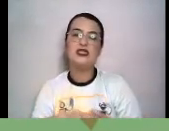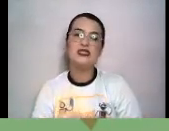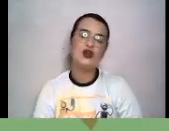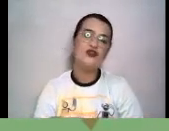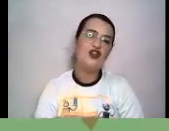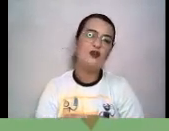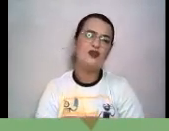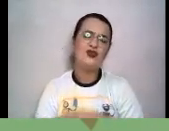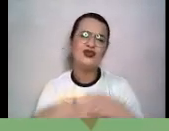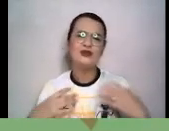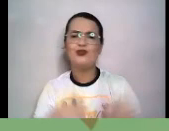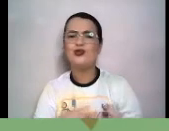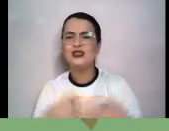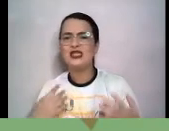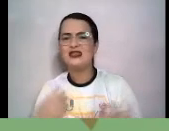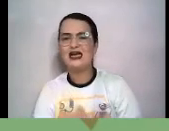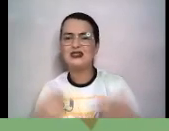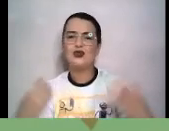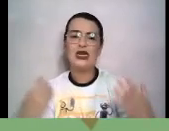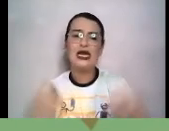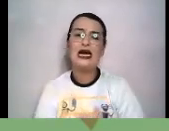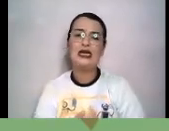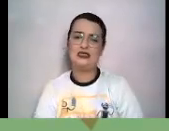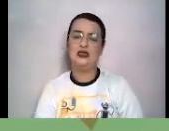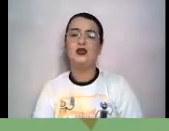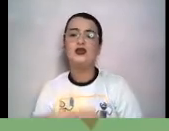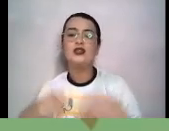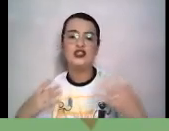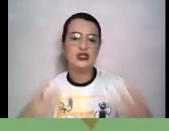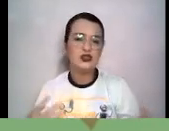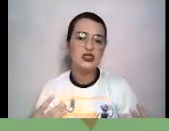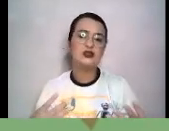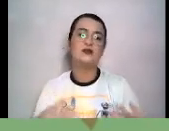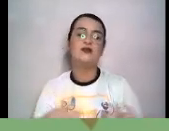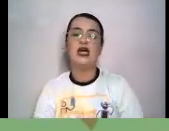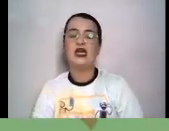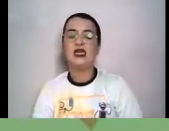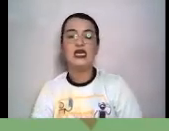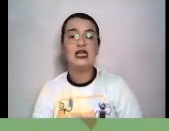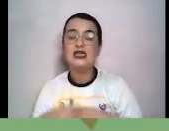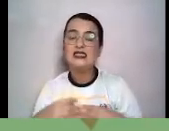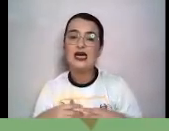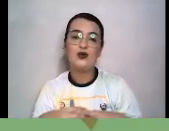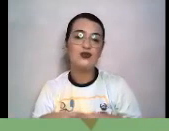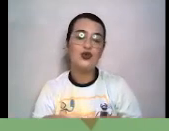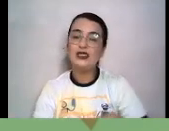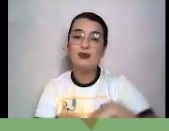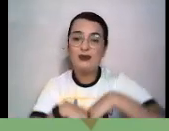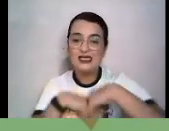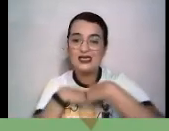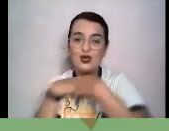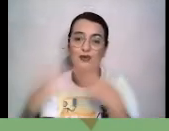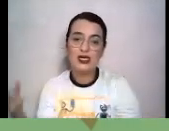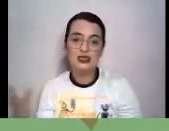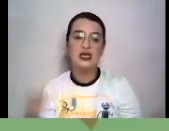Então, ele sofreu muitos e muitos ataques nucleares dos Estados Unidos, que lançaram duas